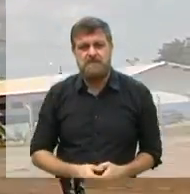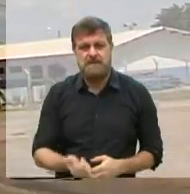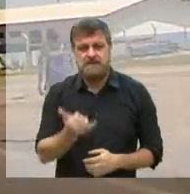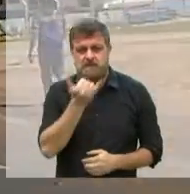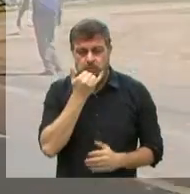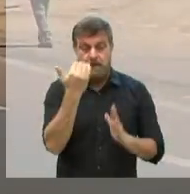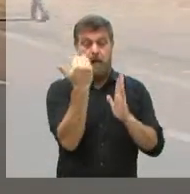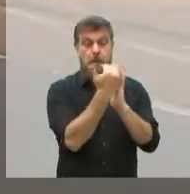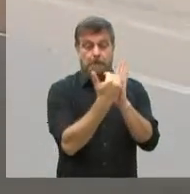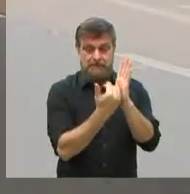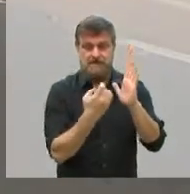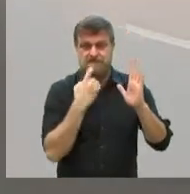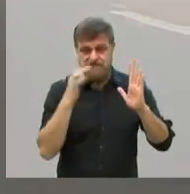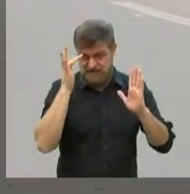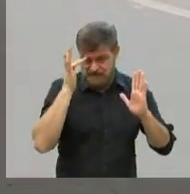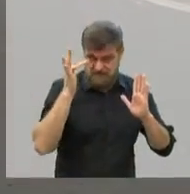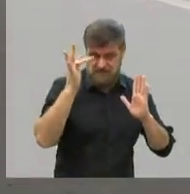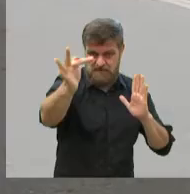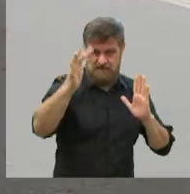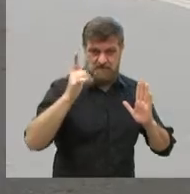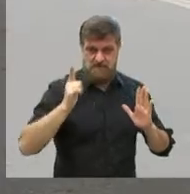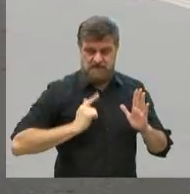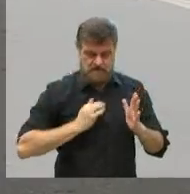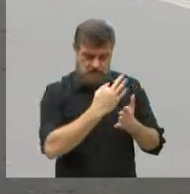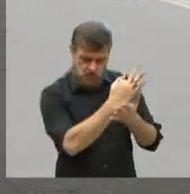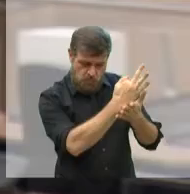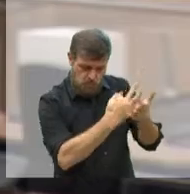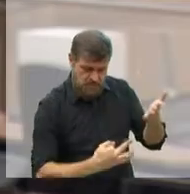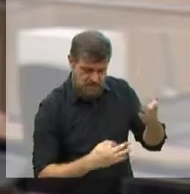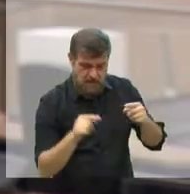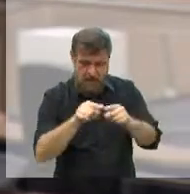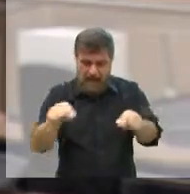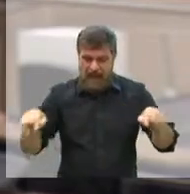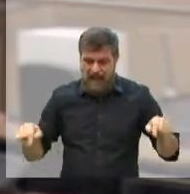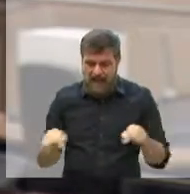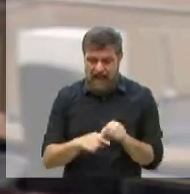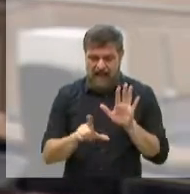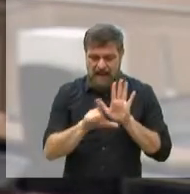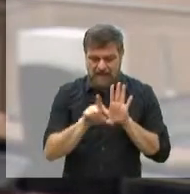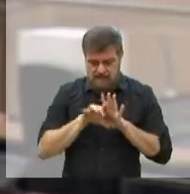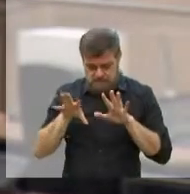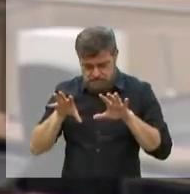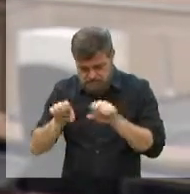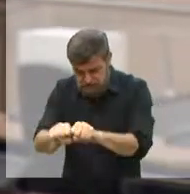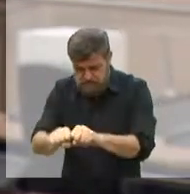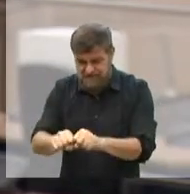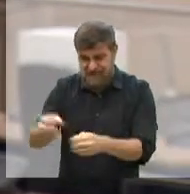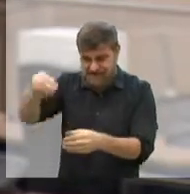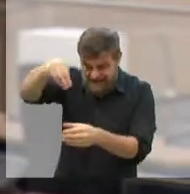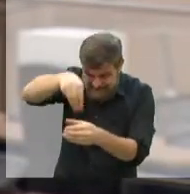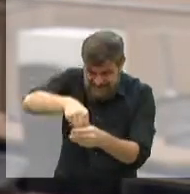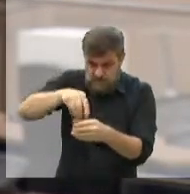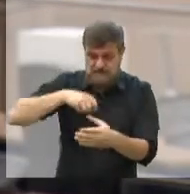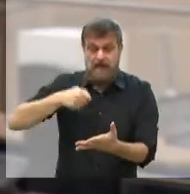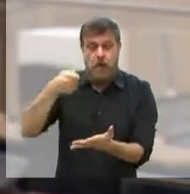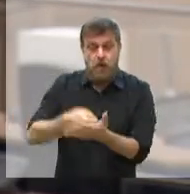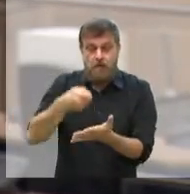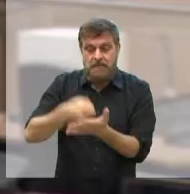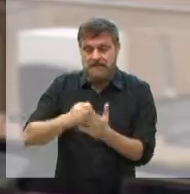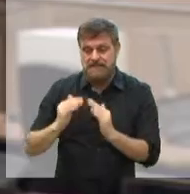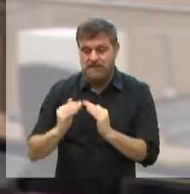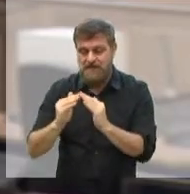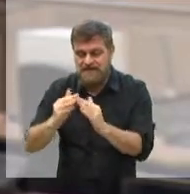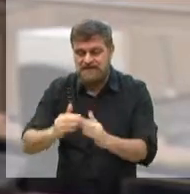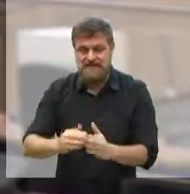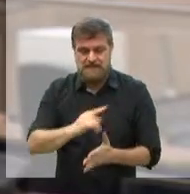o plano diretor trouxesse no bojo a lei de uso e ocupação do solo e dentro do plano diretor a obrigação de regularização